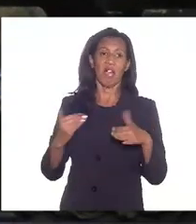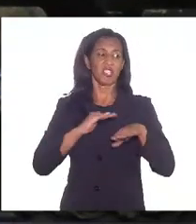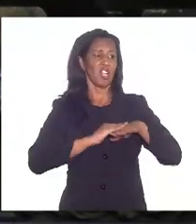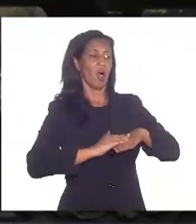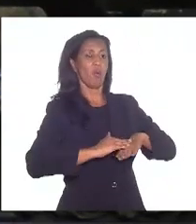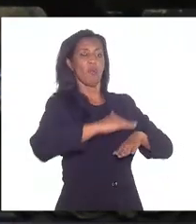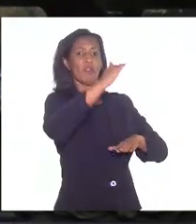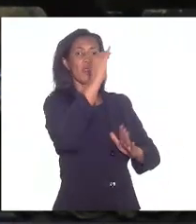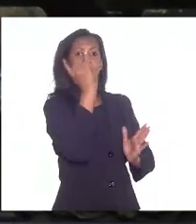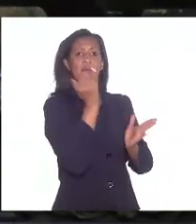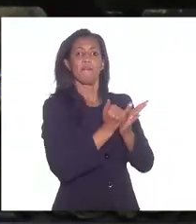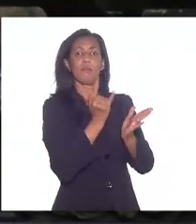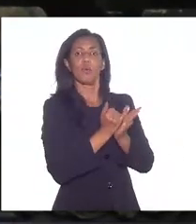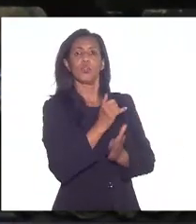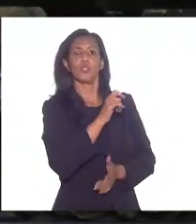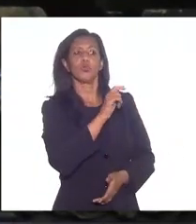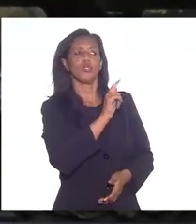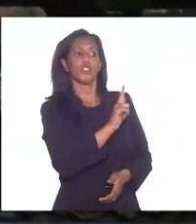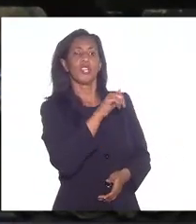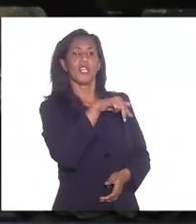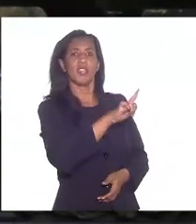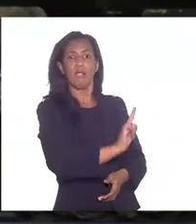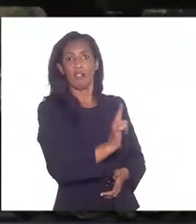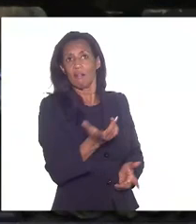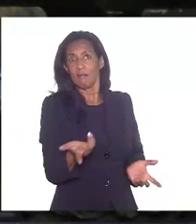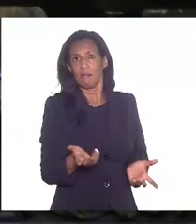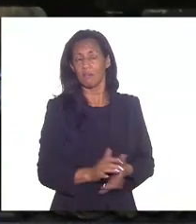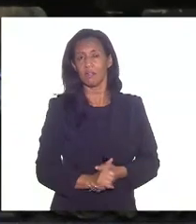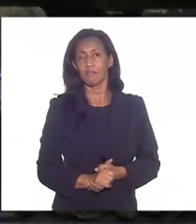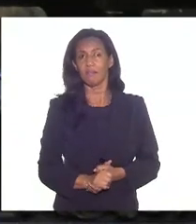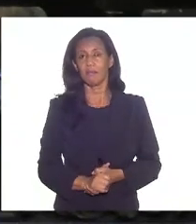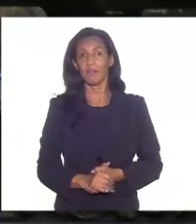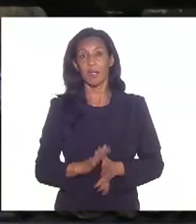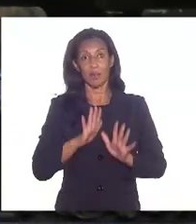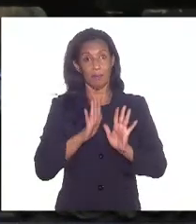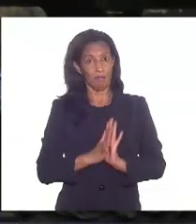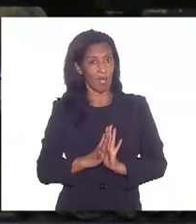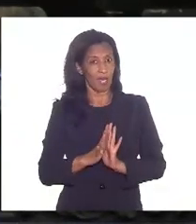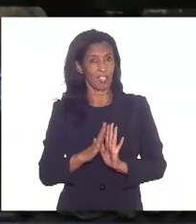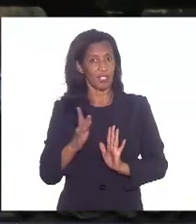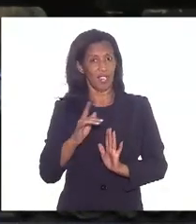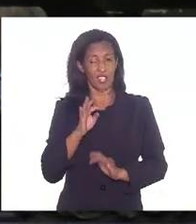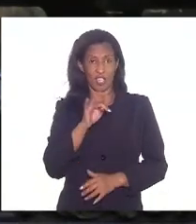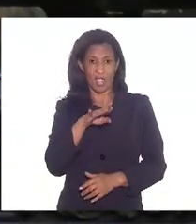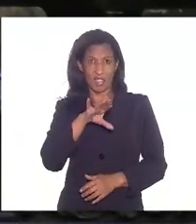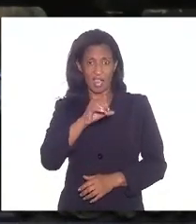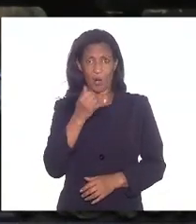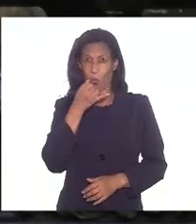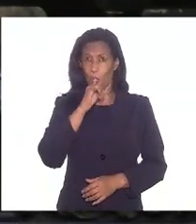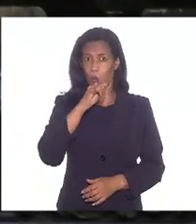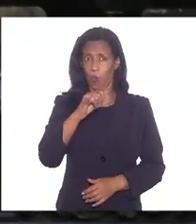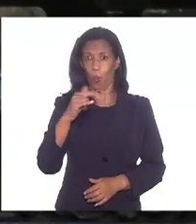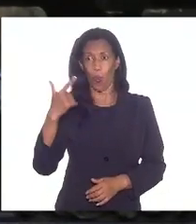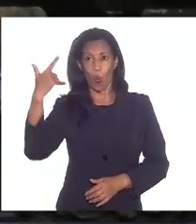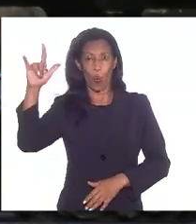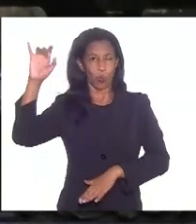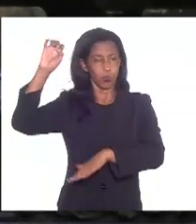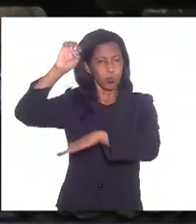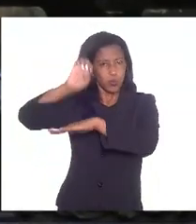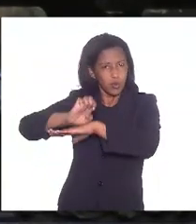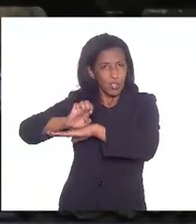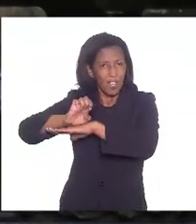alíquota sobre o GNL. Mas nas licitações de termoelétrica, o outro estado não